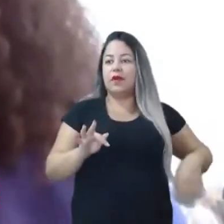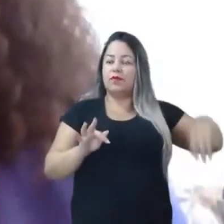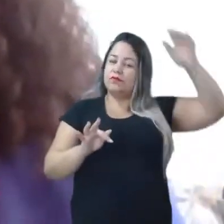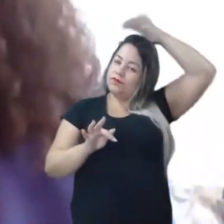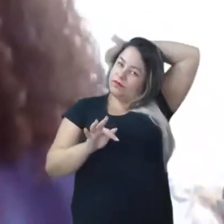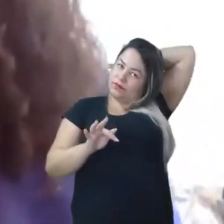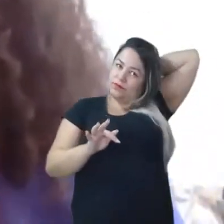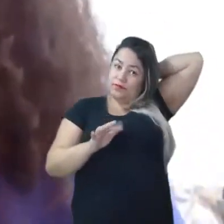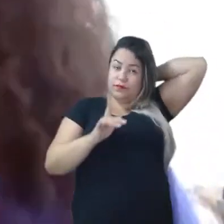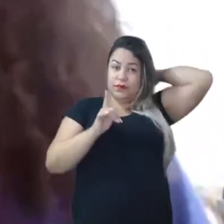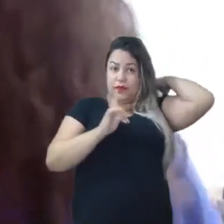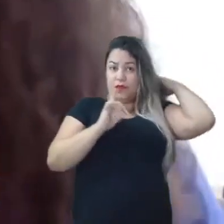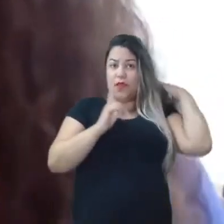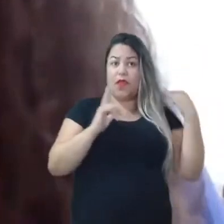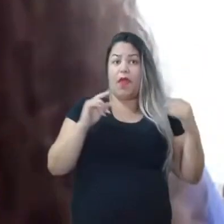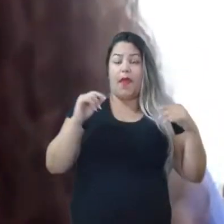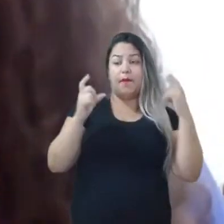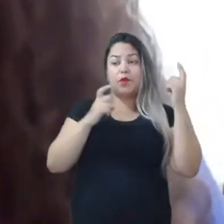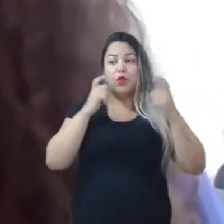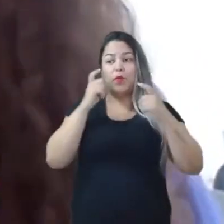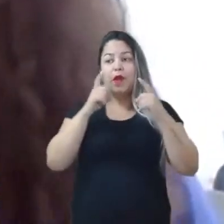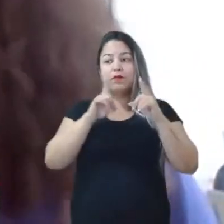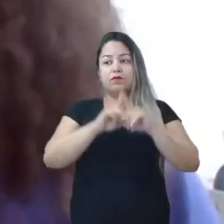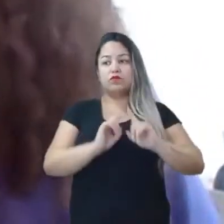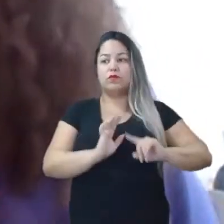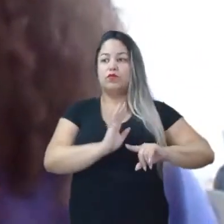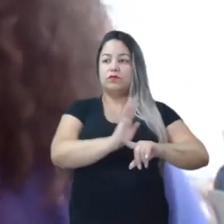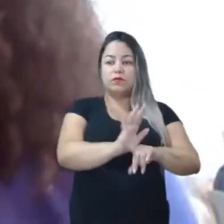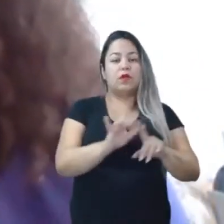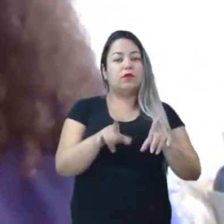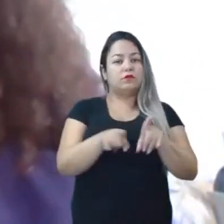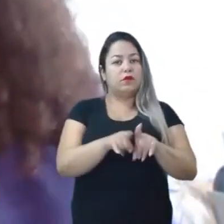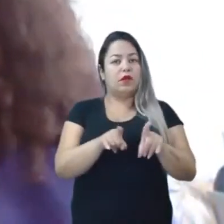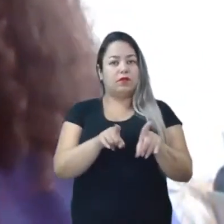a preocupação de beneficiar aquelas